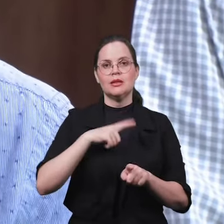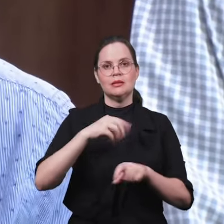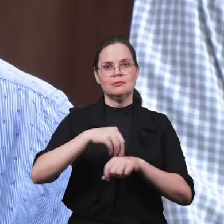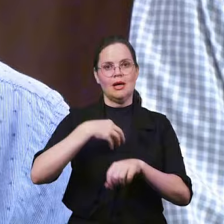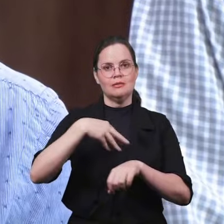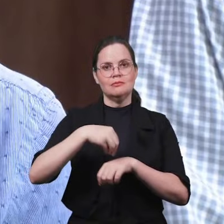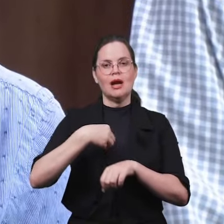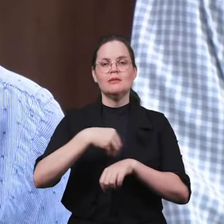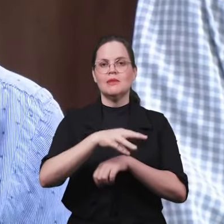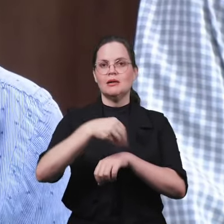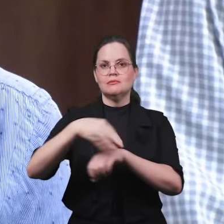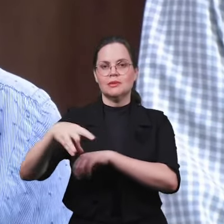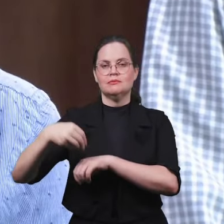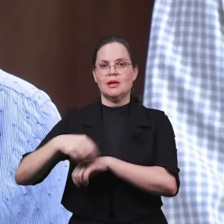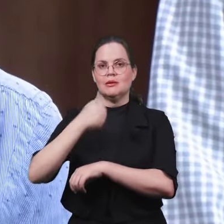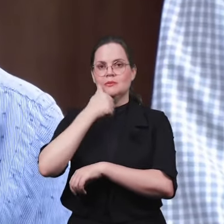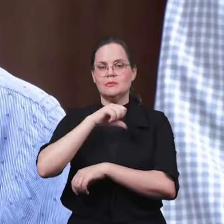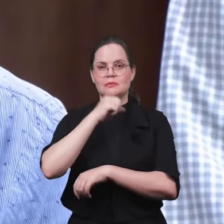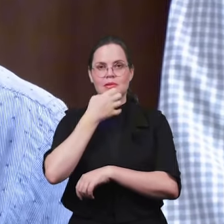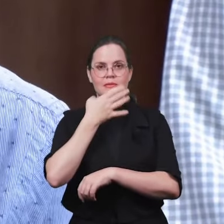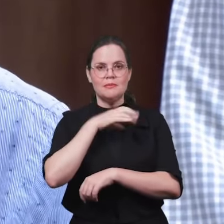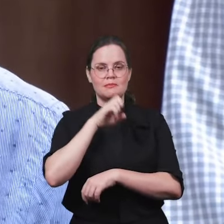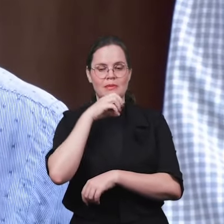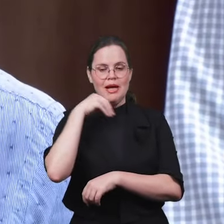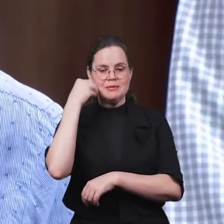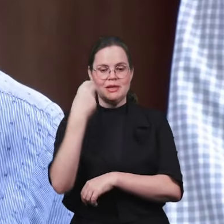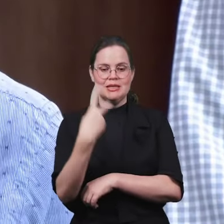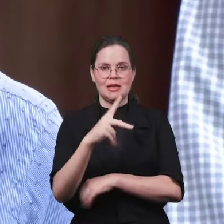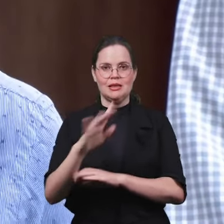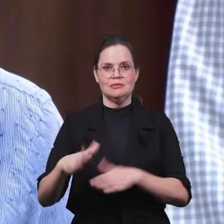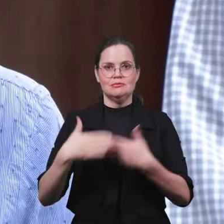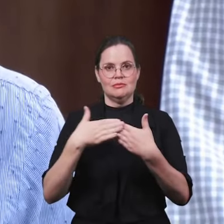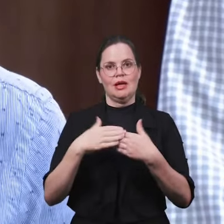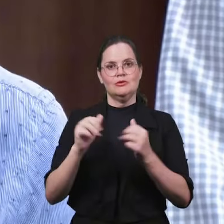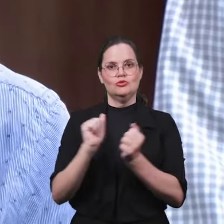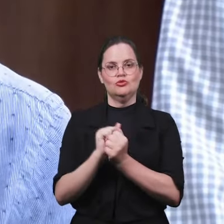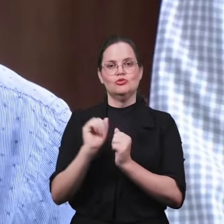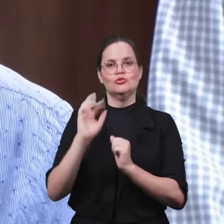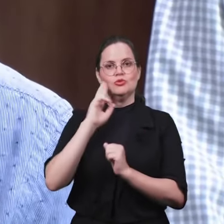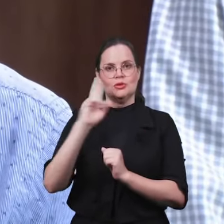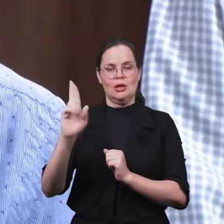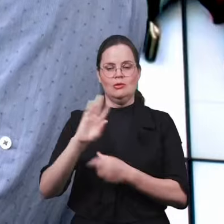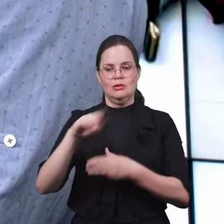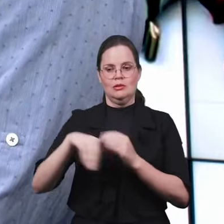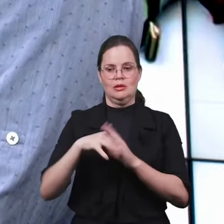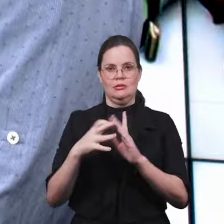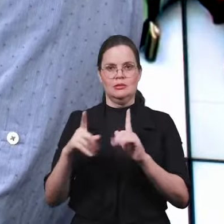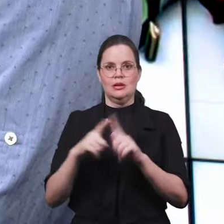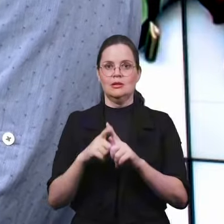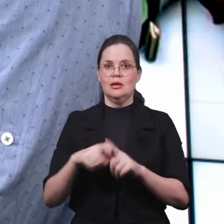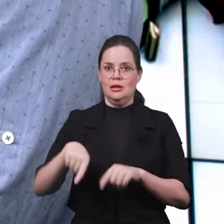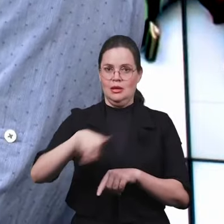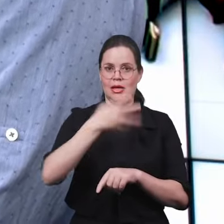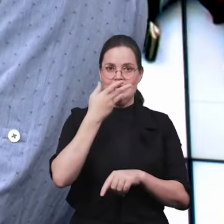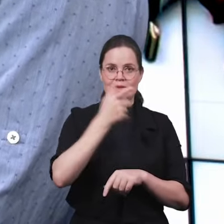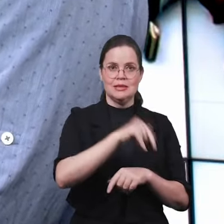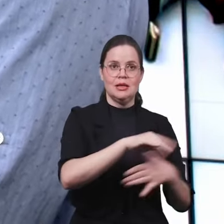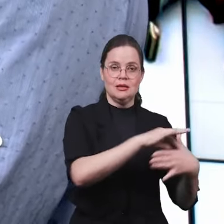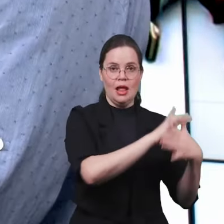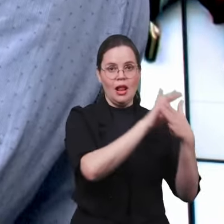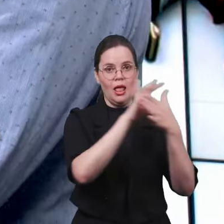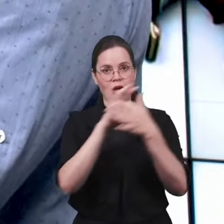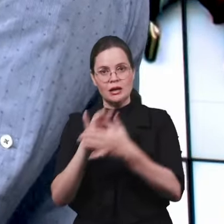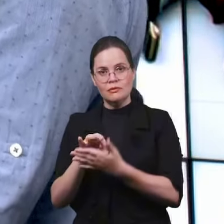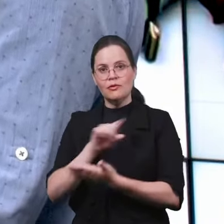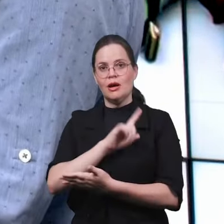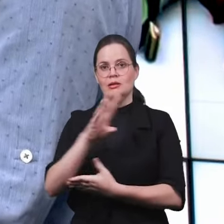têm compartilhado com os seus pais as suas experiências na igreja. E muitas crianças têm levado seus pais à